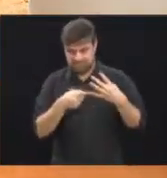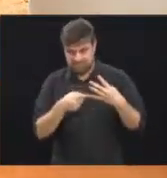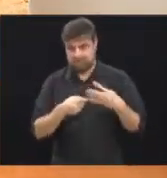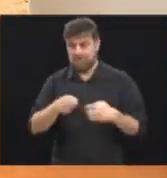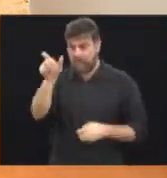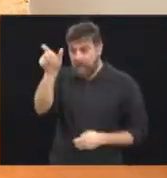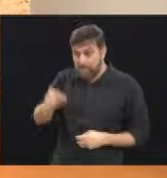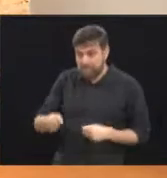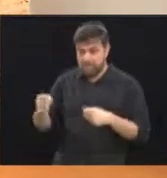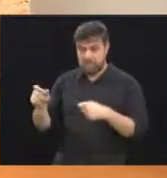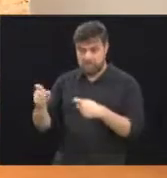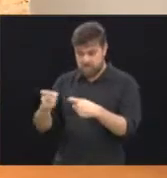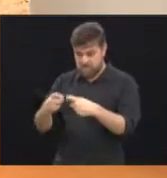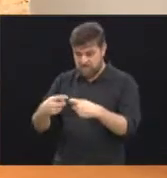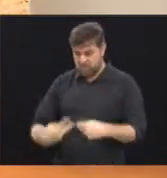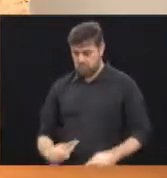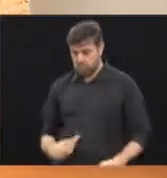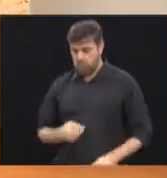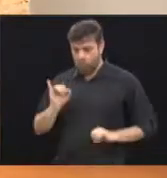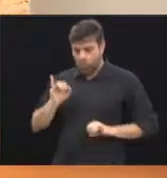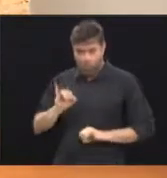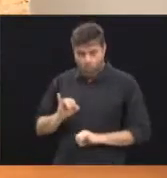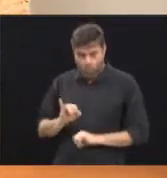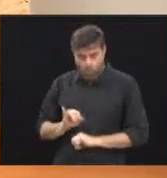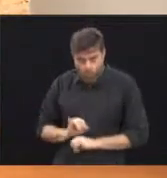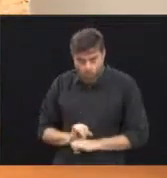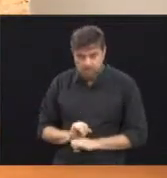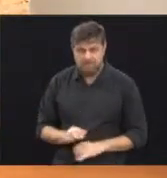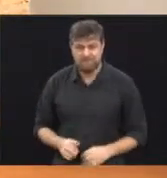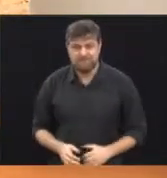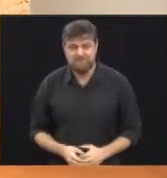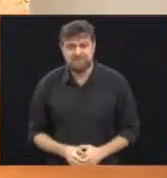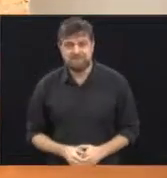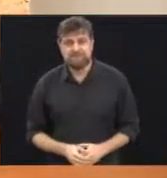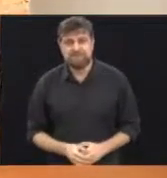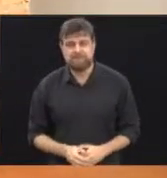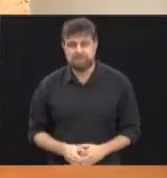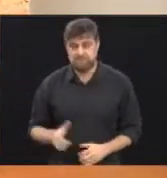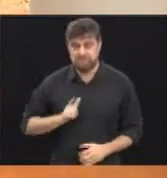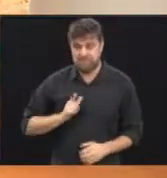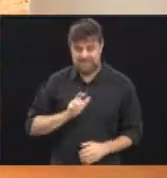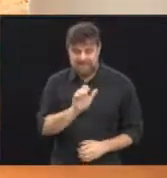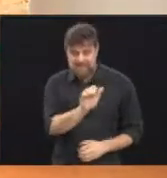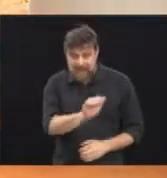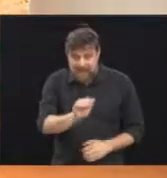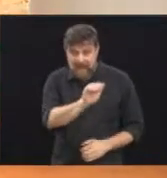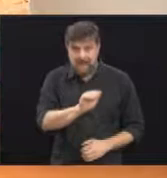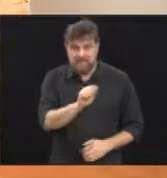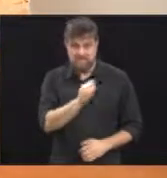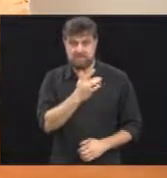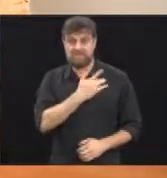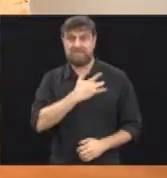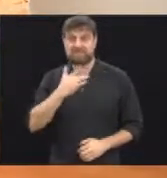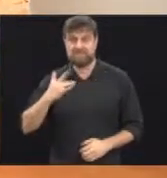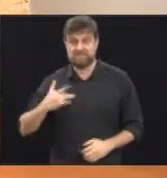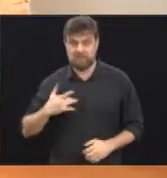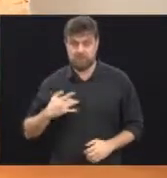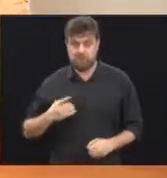fizeram cirurgia bariátrica. Tá? Mas na Agência Nacional de Saúde, os convênios,